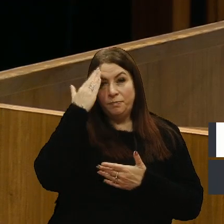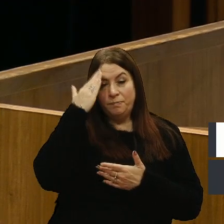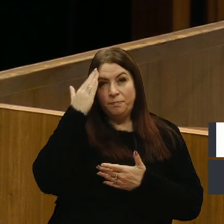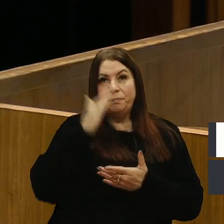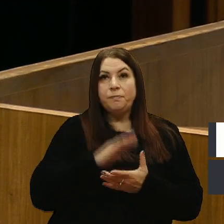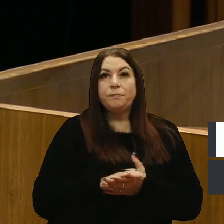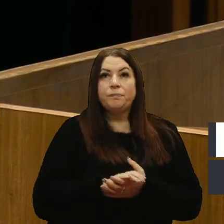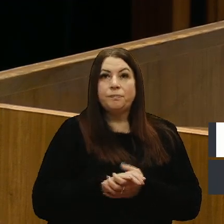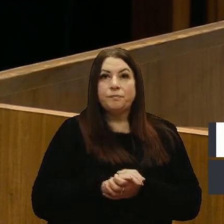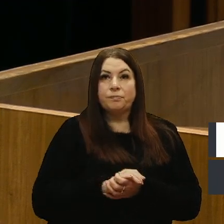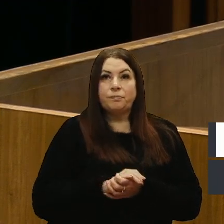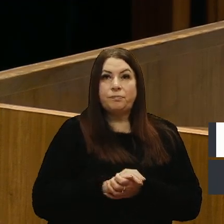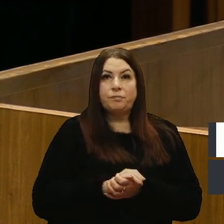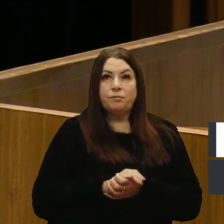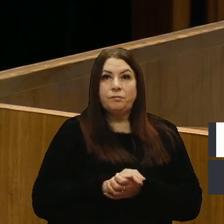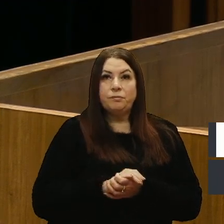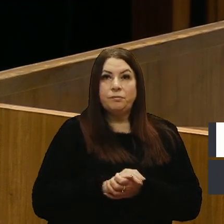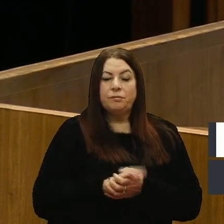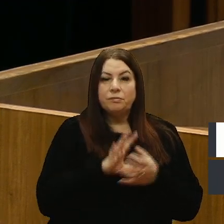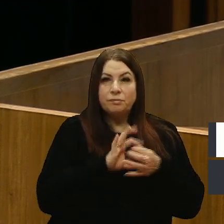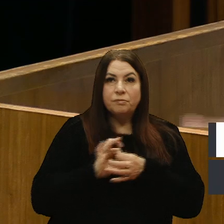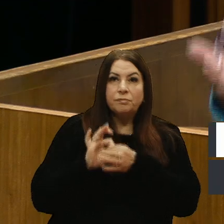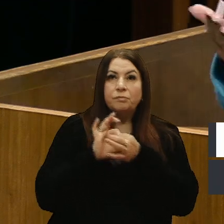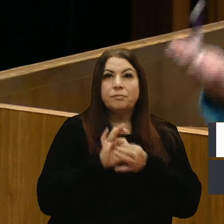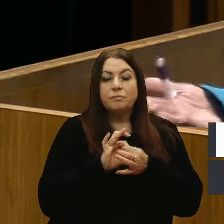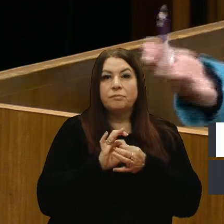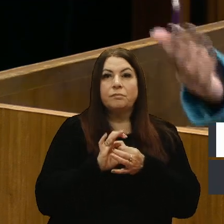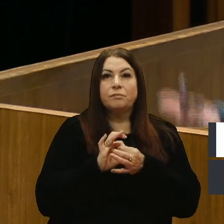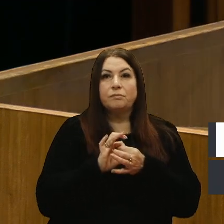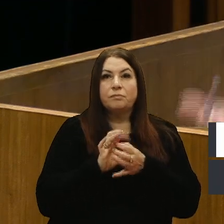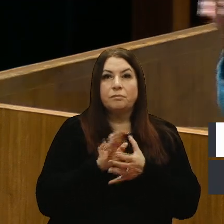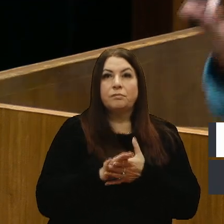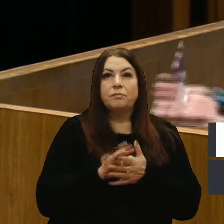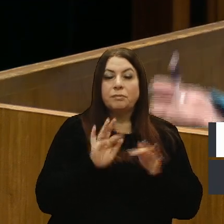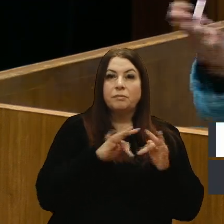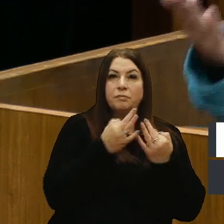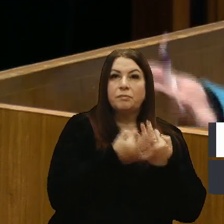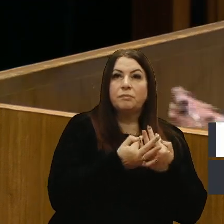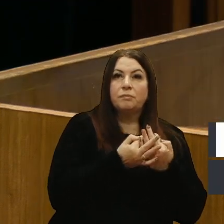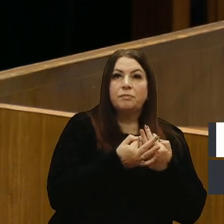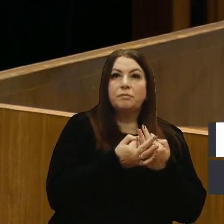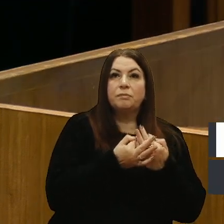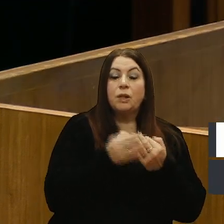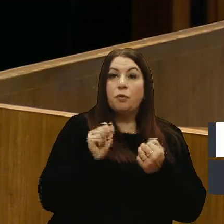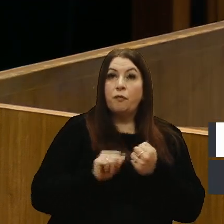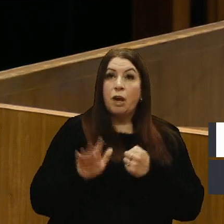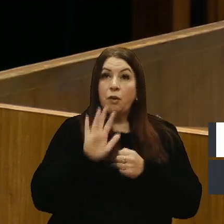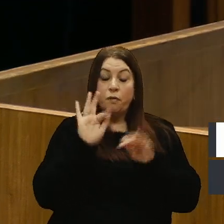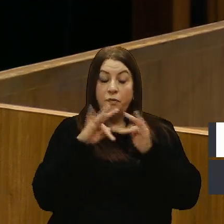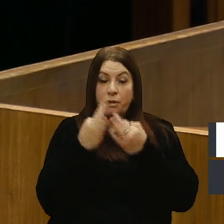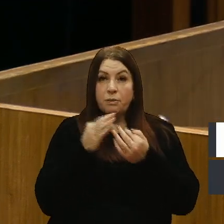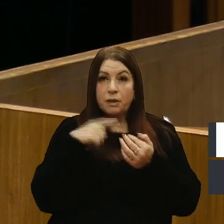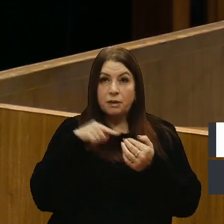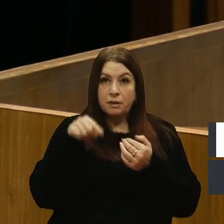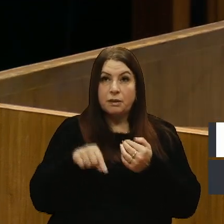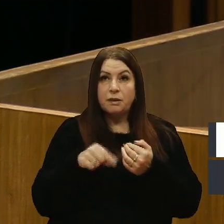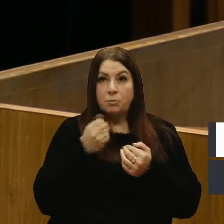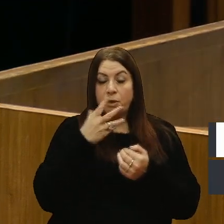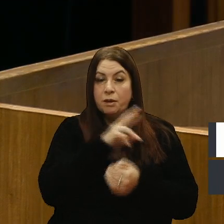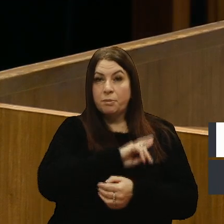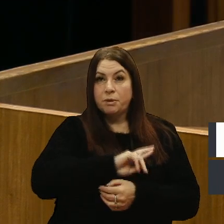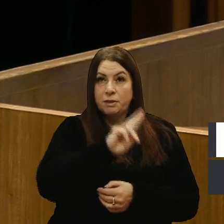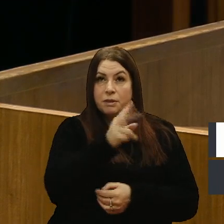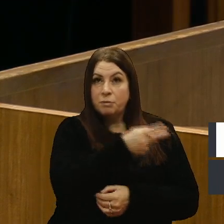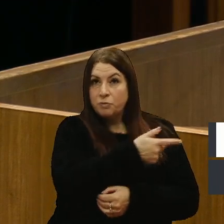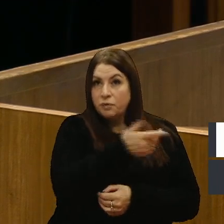que une a questão familiar, né, a família, os valores de família que estão aqui, muito bem representados